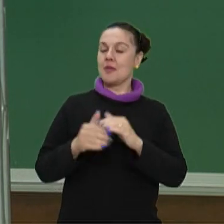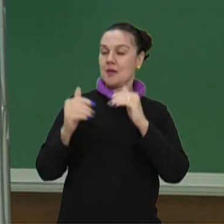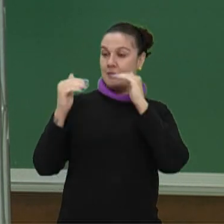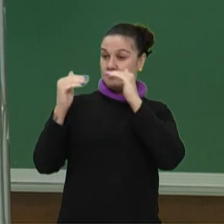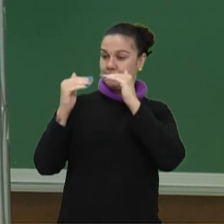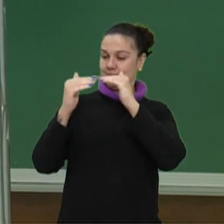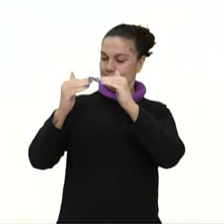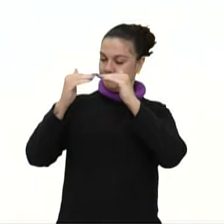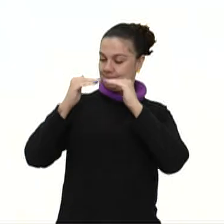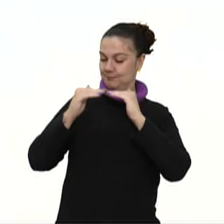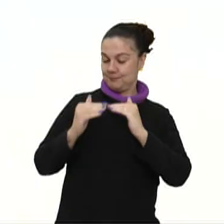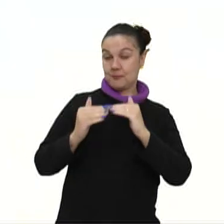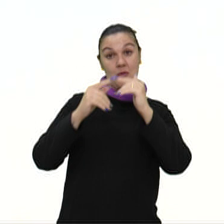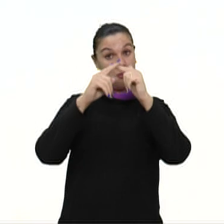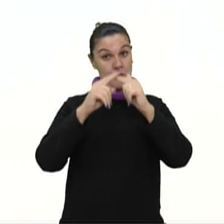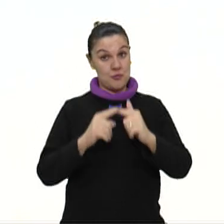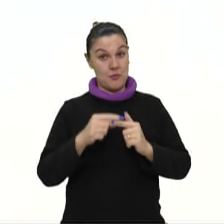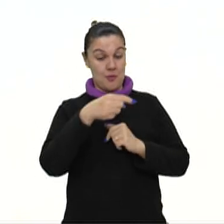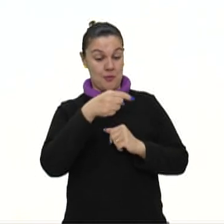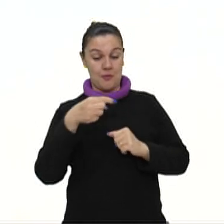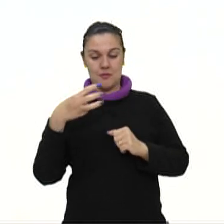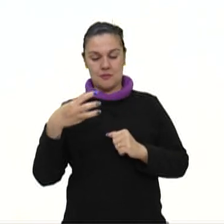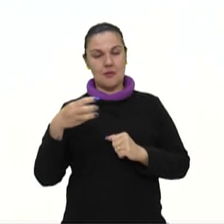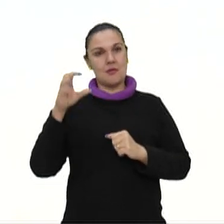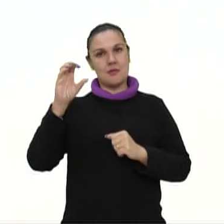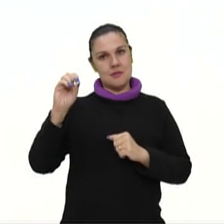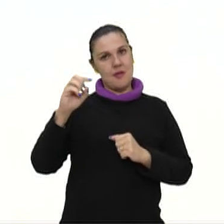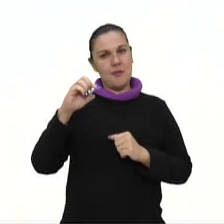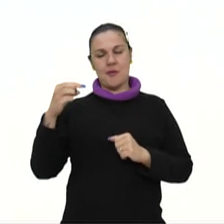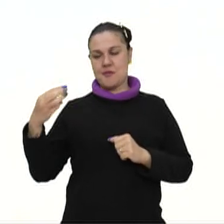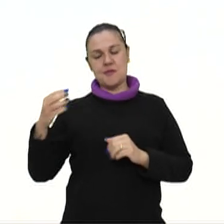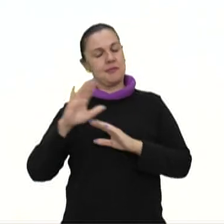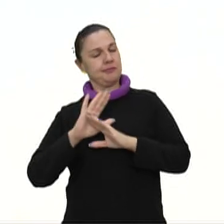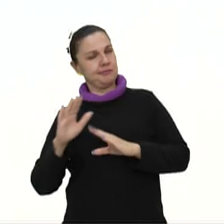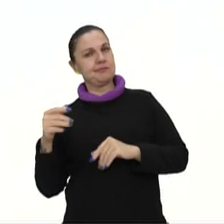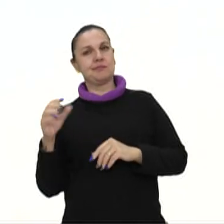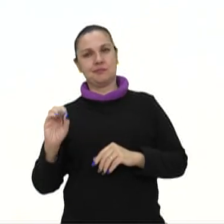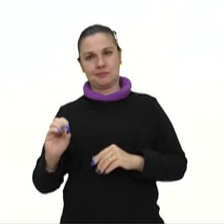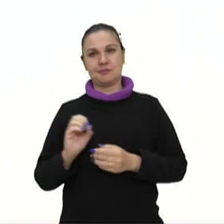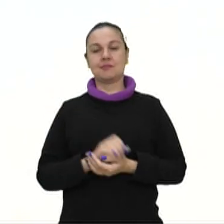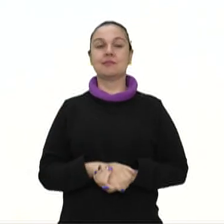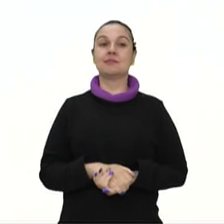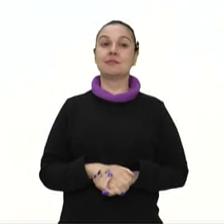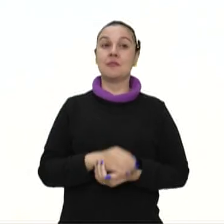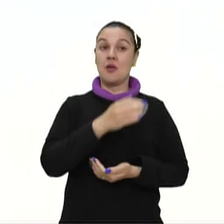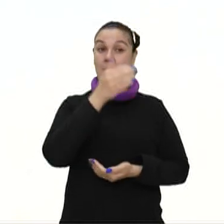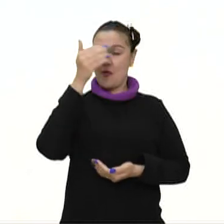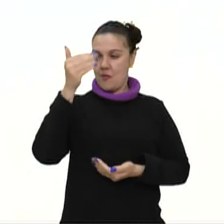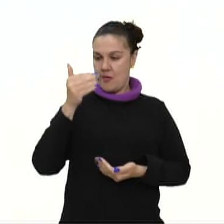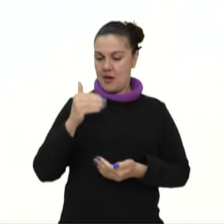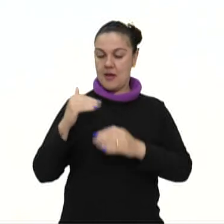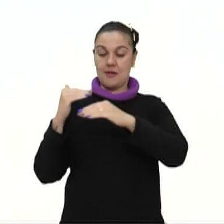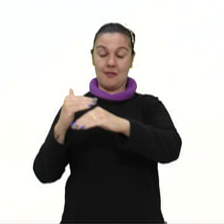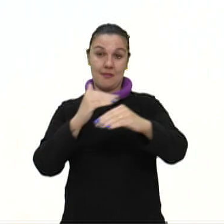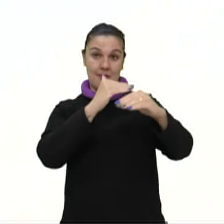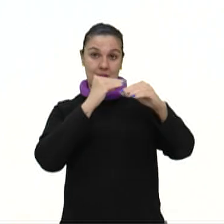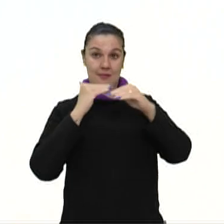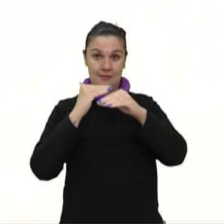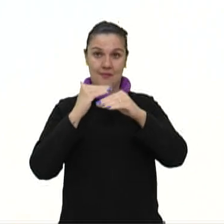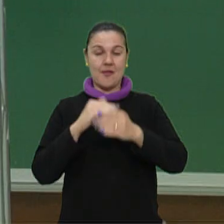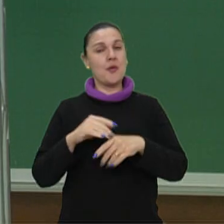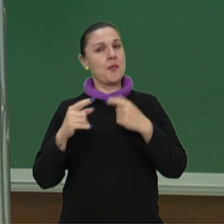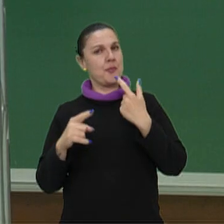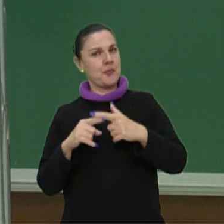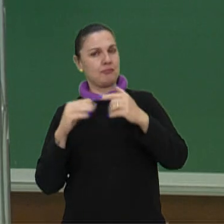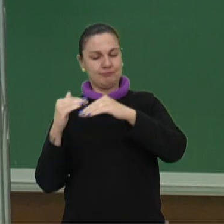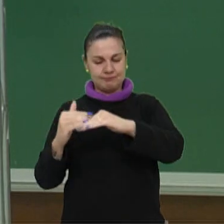1 vezes menos 3 dá mais 3 e o 0 vezes menos 3 continua sendo 0. Essas duas equações são equivalentes. Por